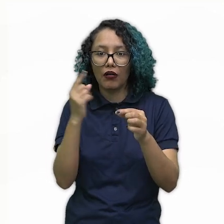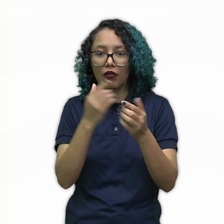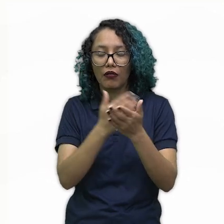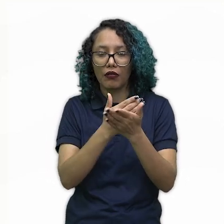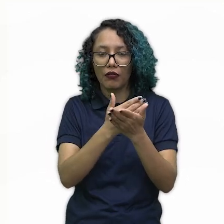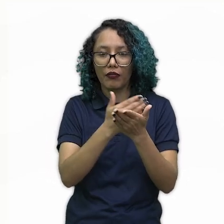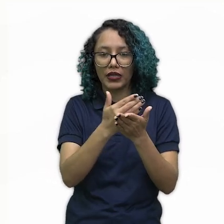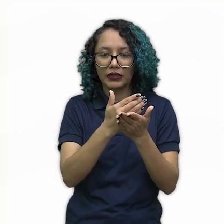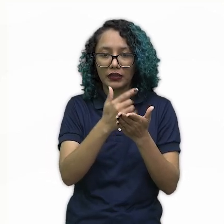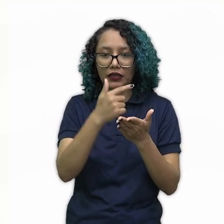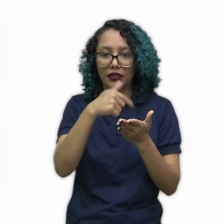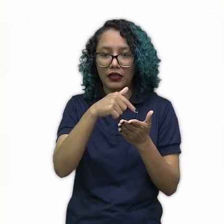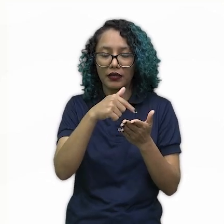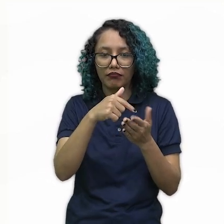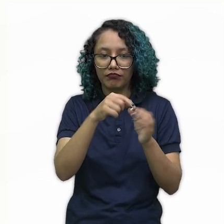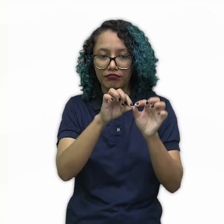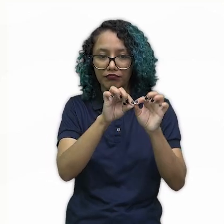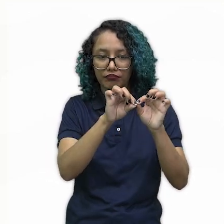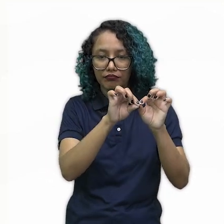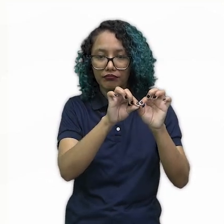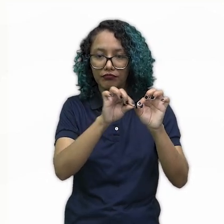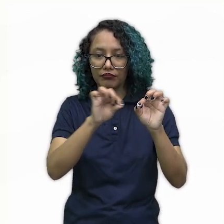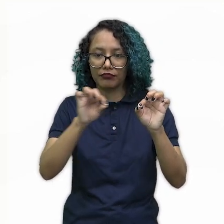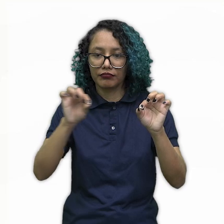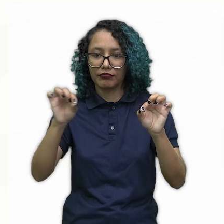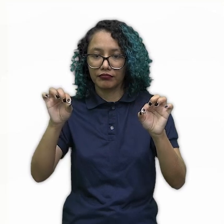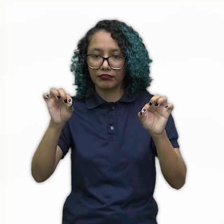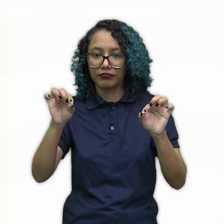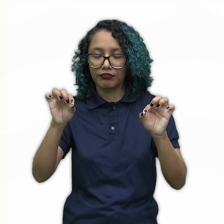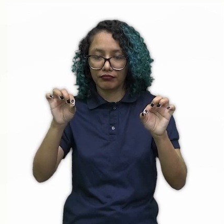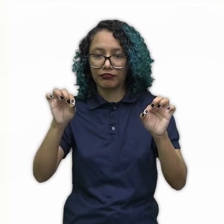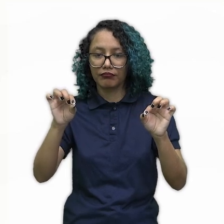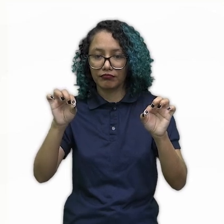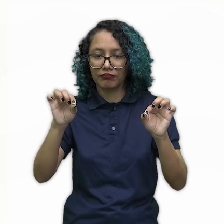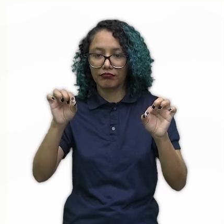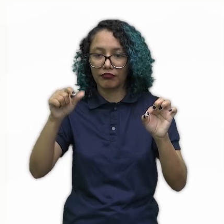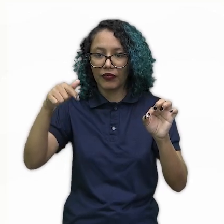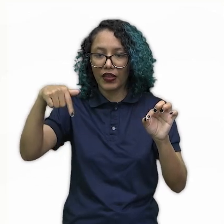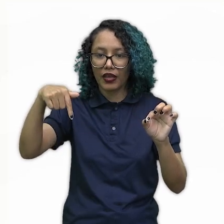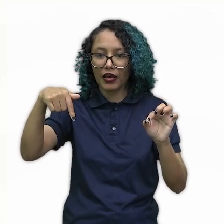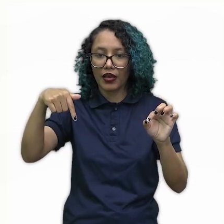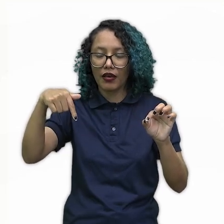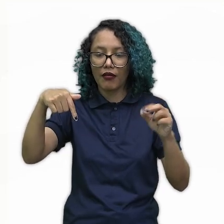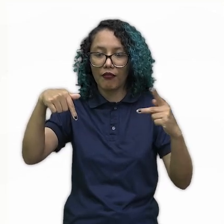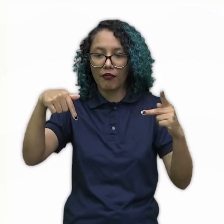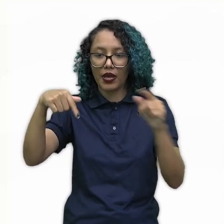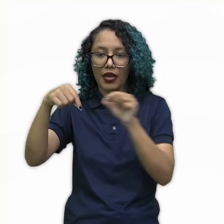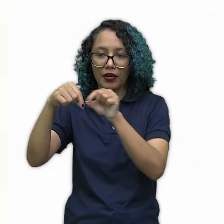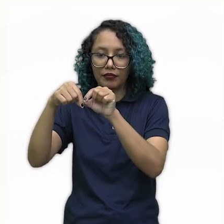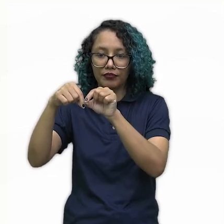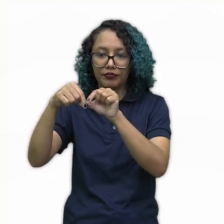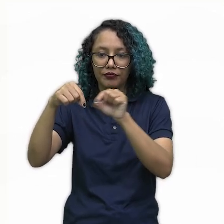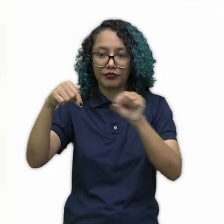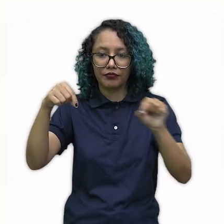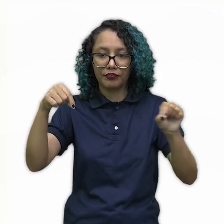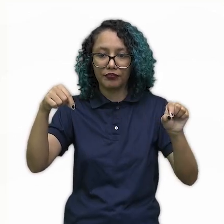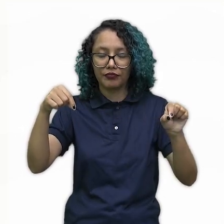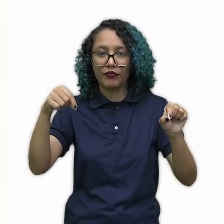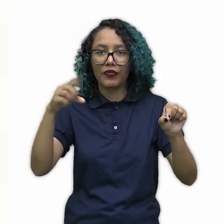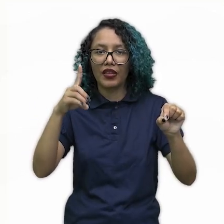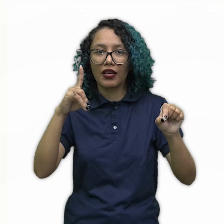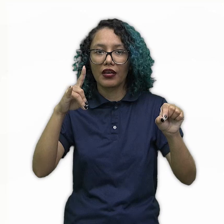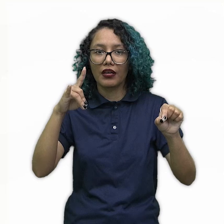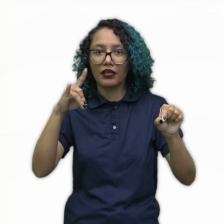central e indo até o outro lado, tá? Então, esse aqui é o nosso